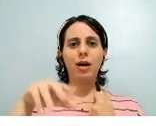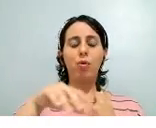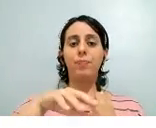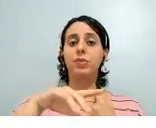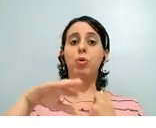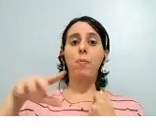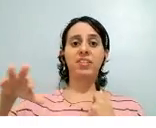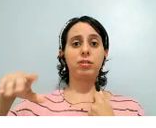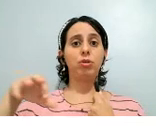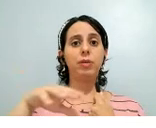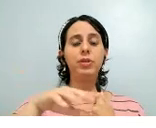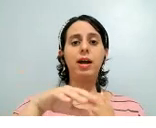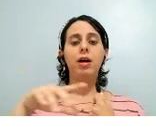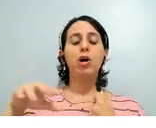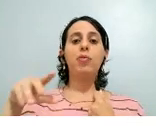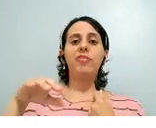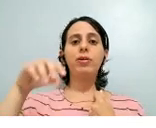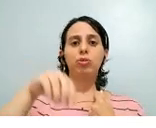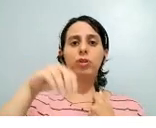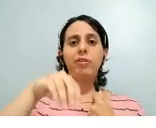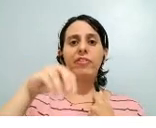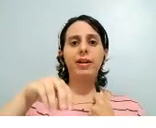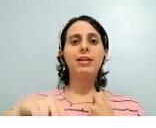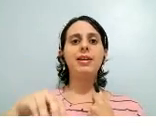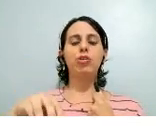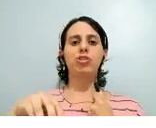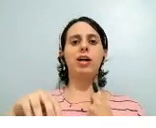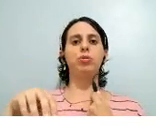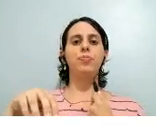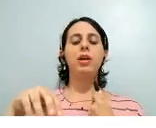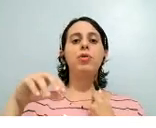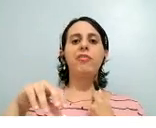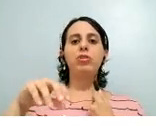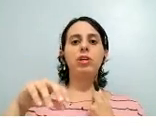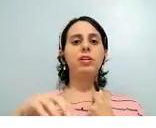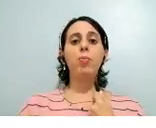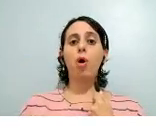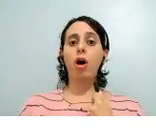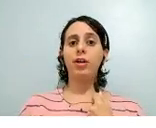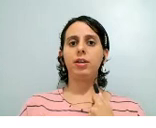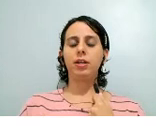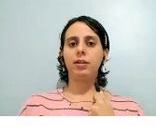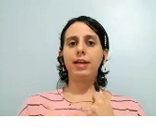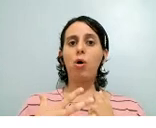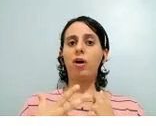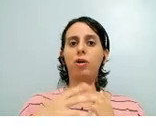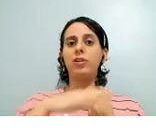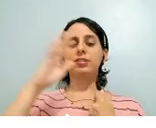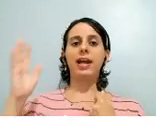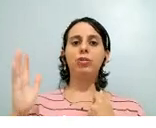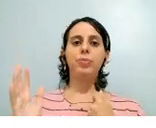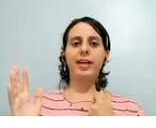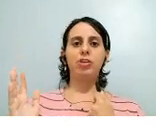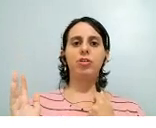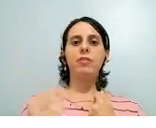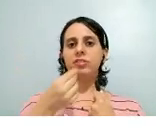coloca a mão começa a se contaminar. O vírus, ele fica ali alojado. O vírus, ele não morre na hora, quando ele